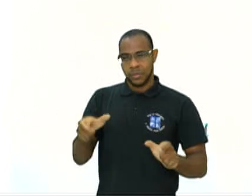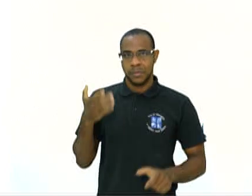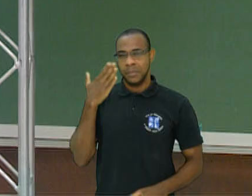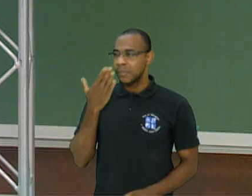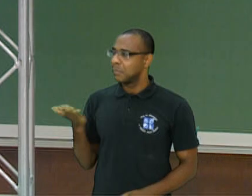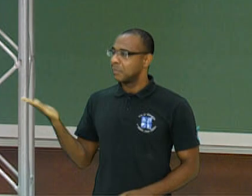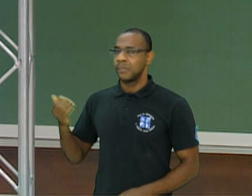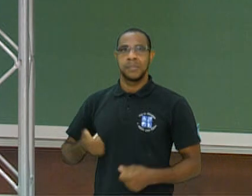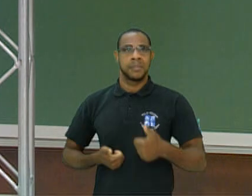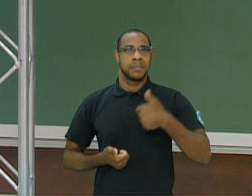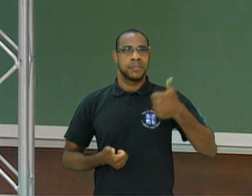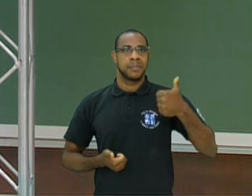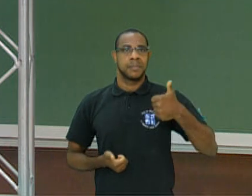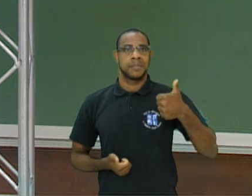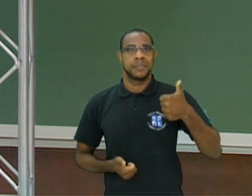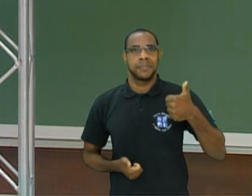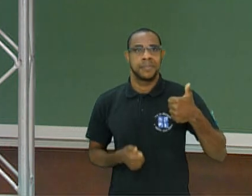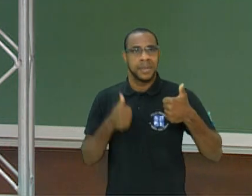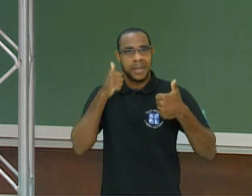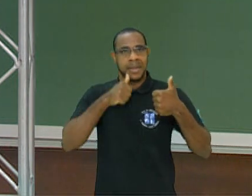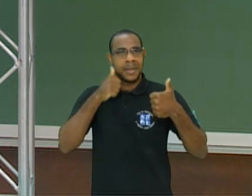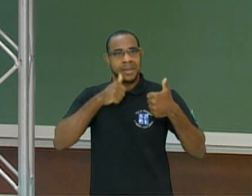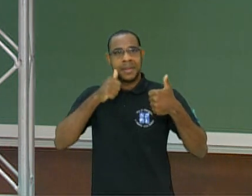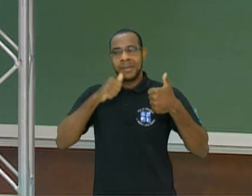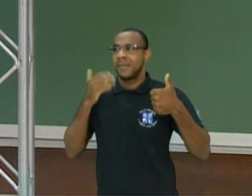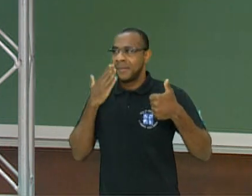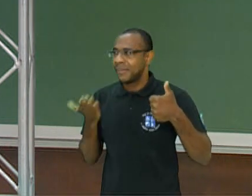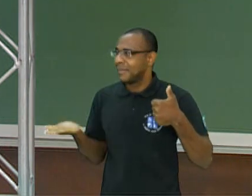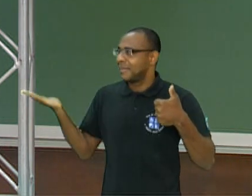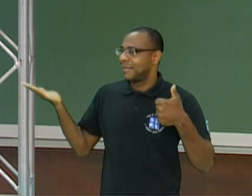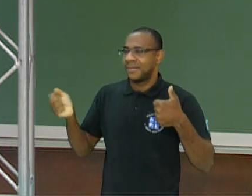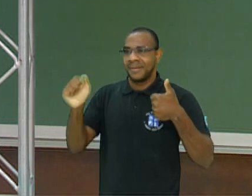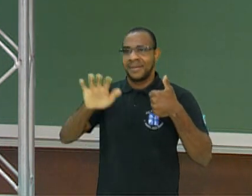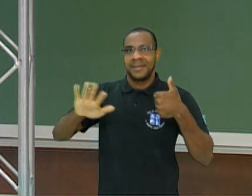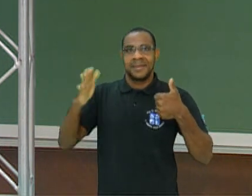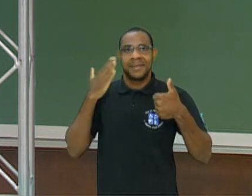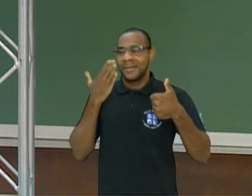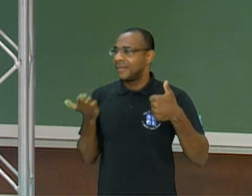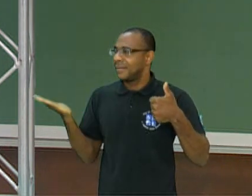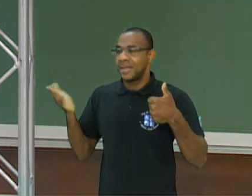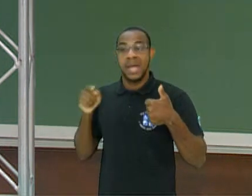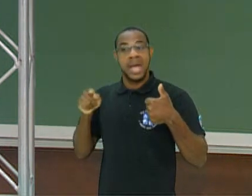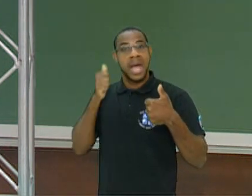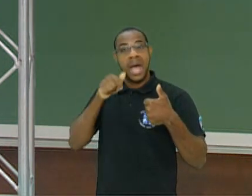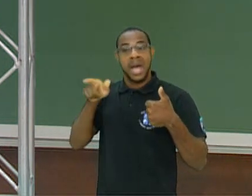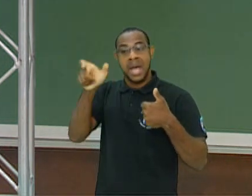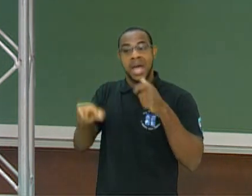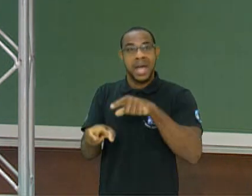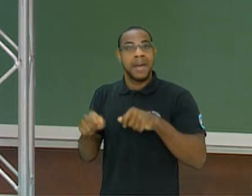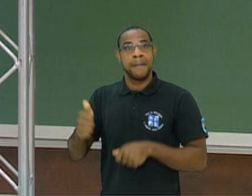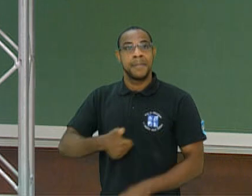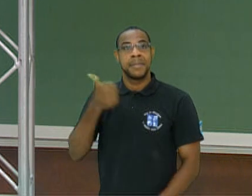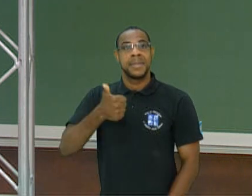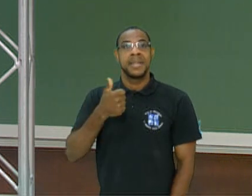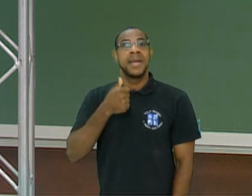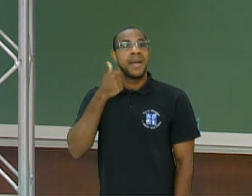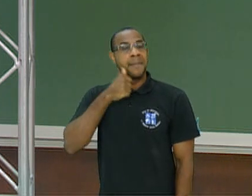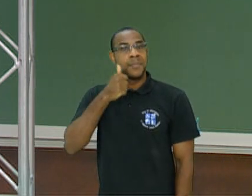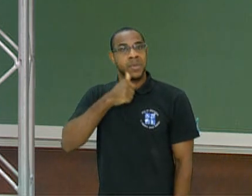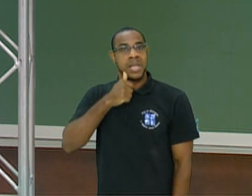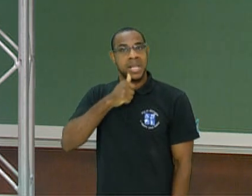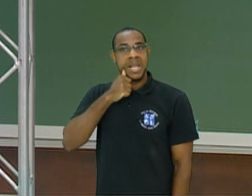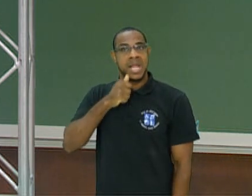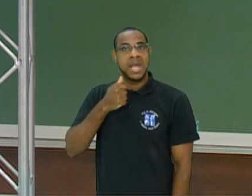nós temos aqui, Oprah Winfrey. She is the first billionaire black woman. Ela foi a primeira mulher bilionária